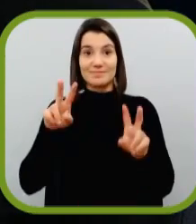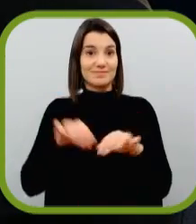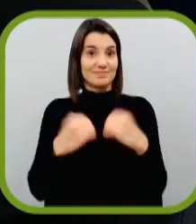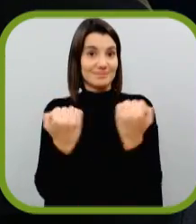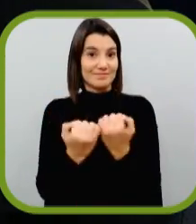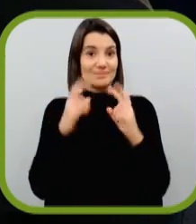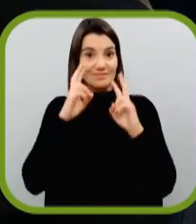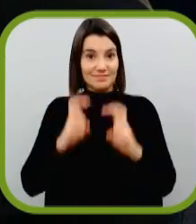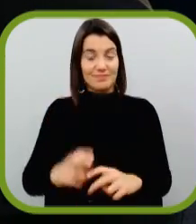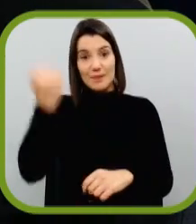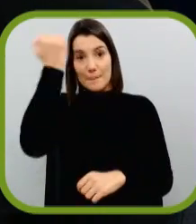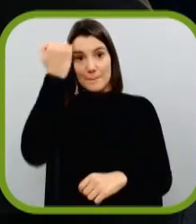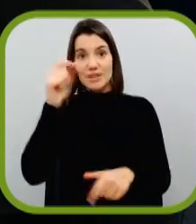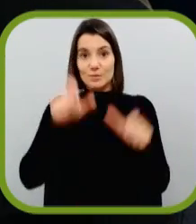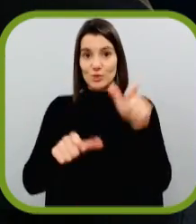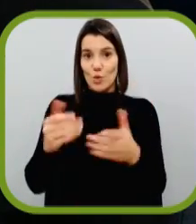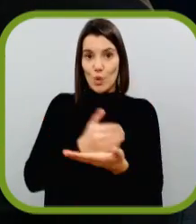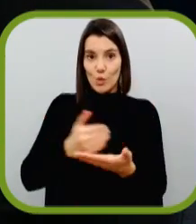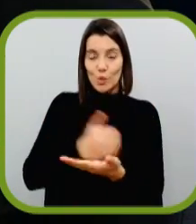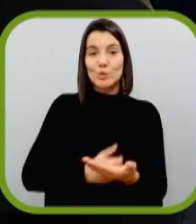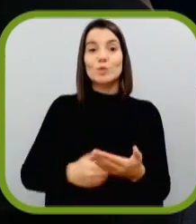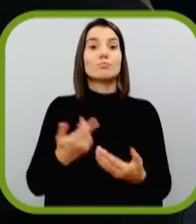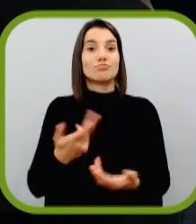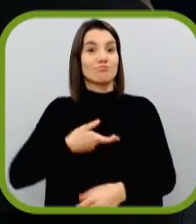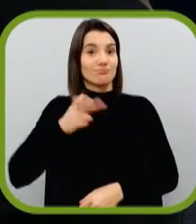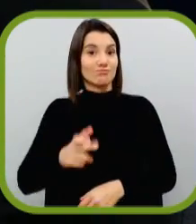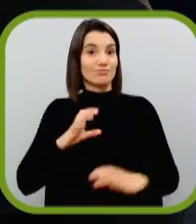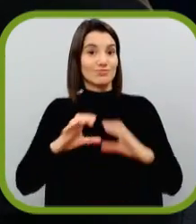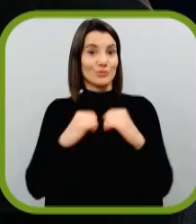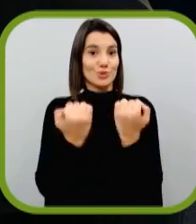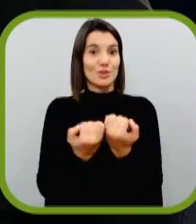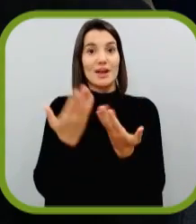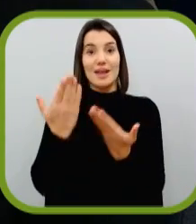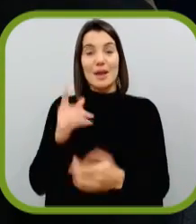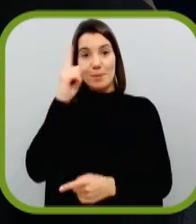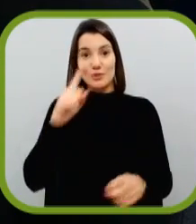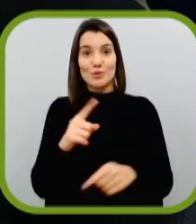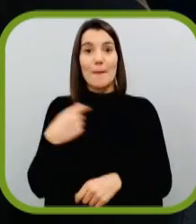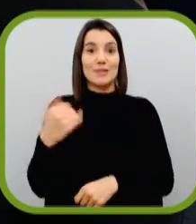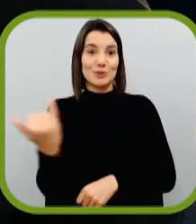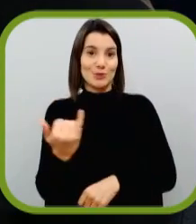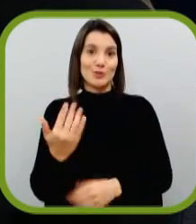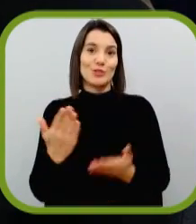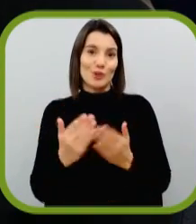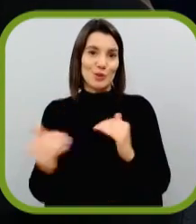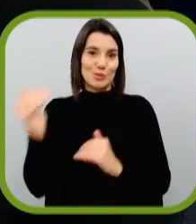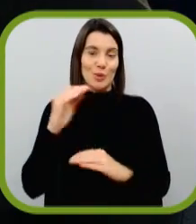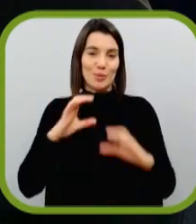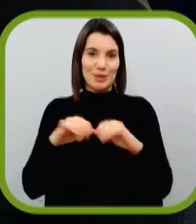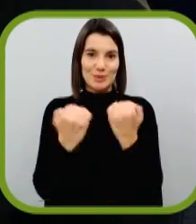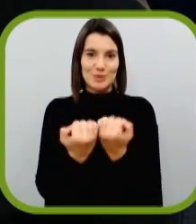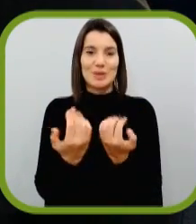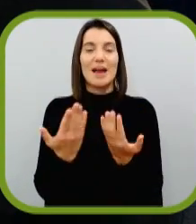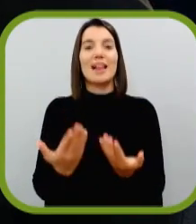Licenciada em Sociologia, mestre em Gestão de Recursos Humanos e doutorada em Comunicação Social, a nossa convidada é docente e vice-presidente da Escola Superior de